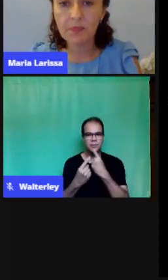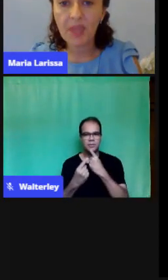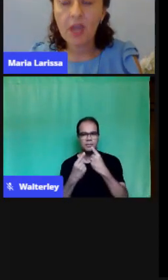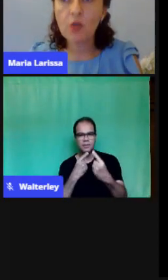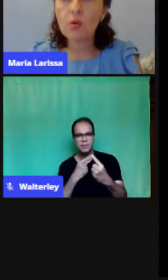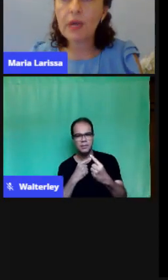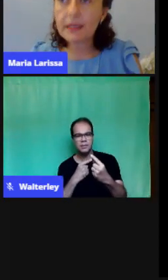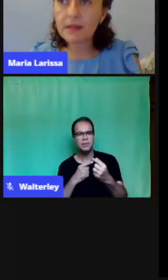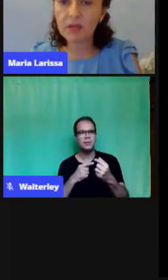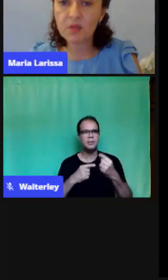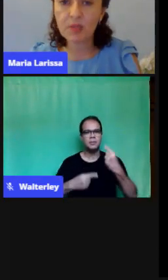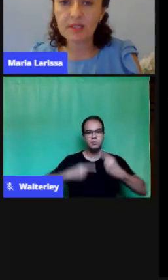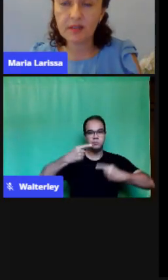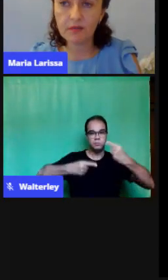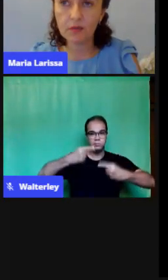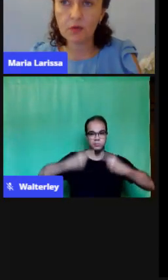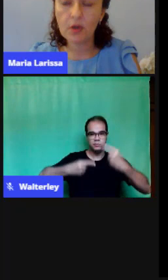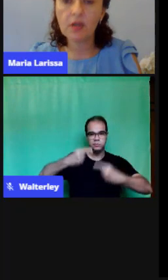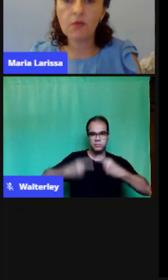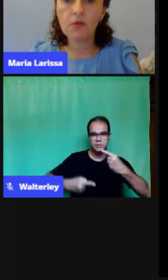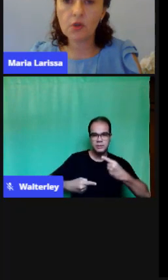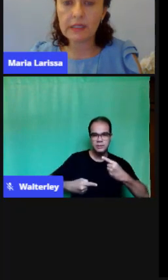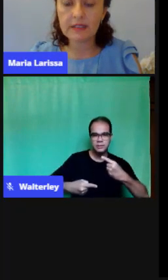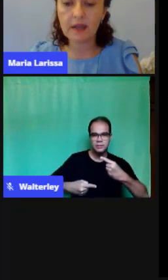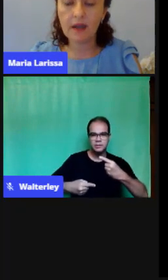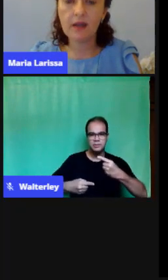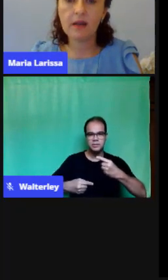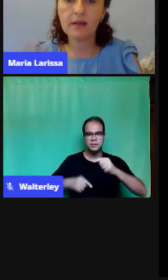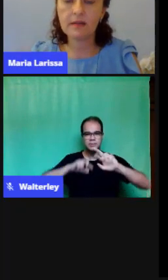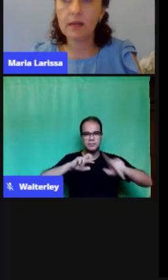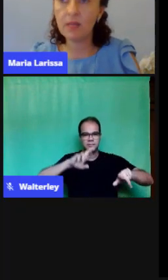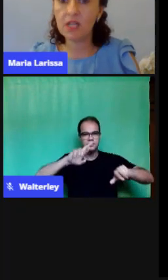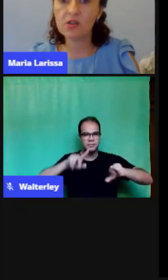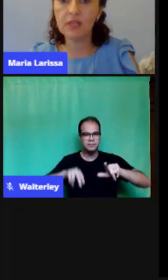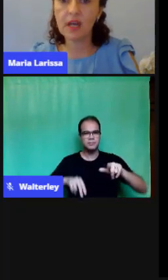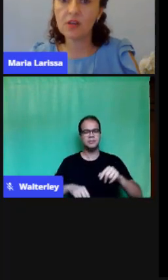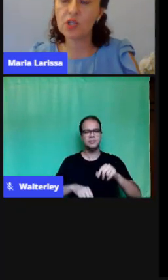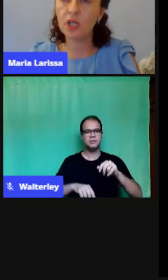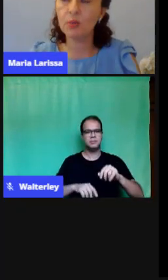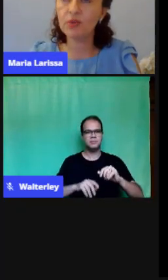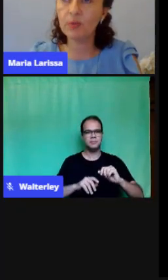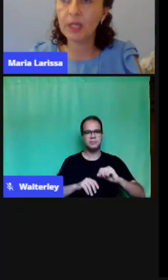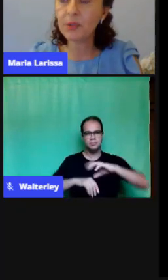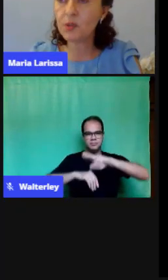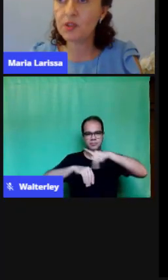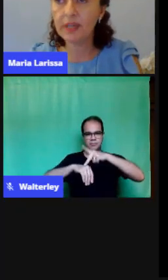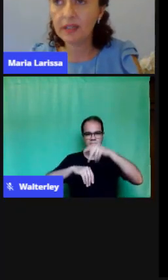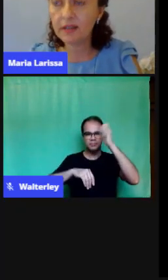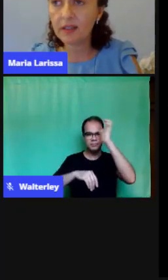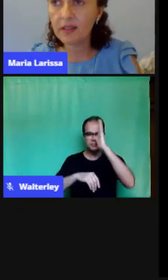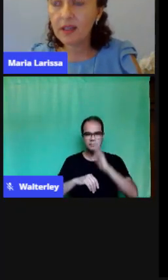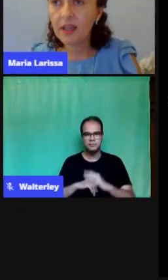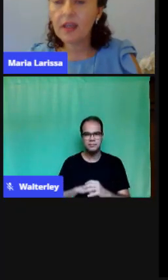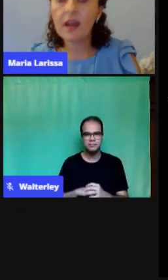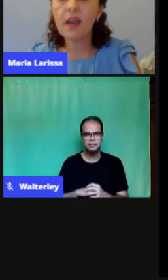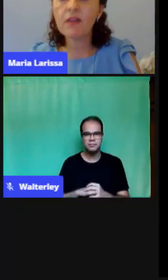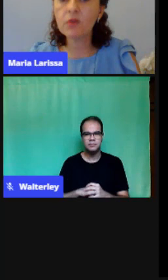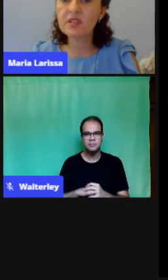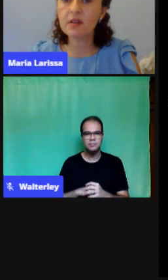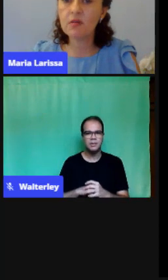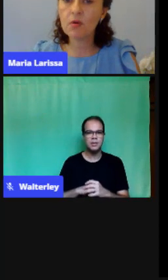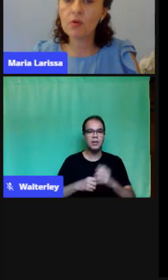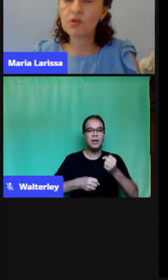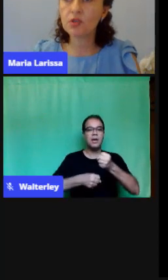de aula. E o conhecimento específico que eu vou utilizar na minha atividade é o movimento de 30 e